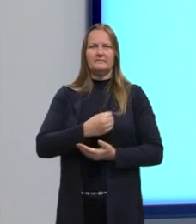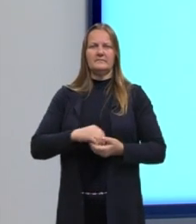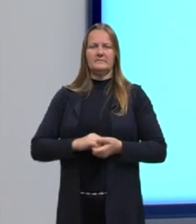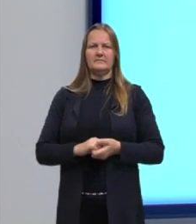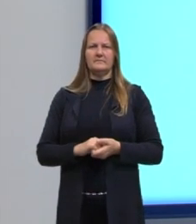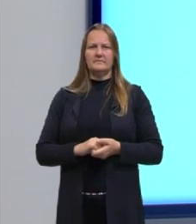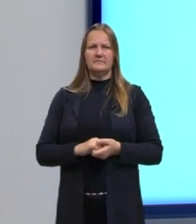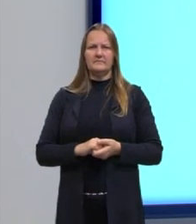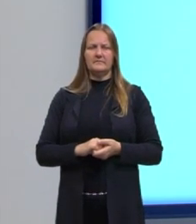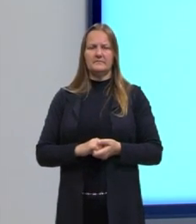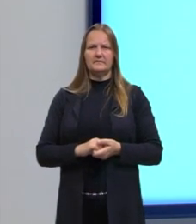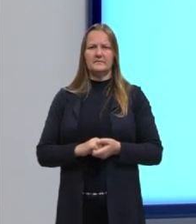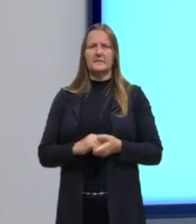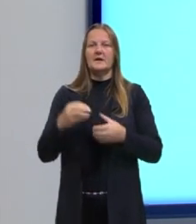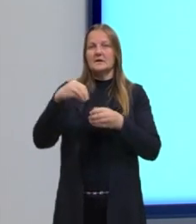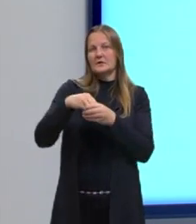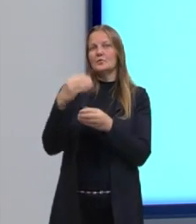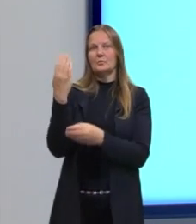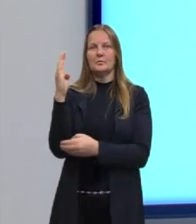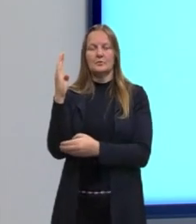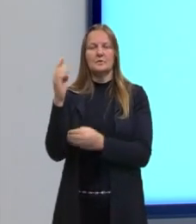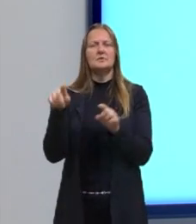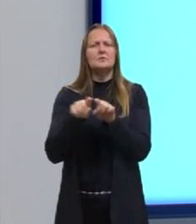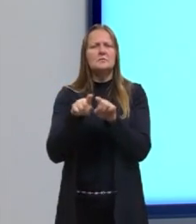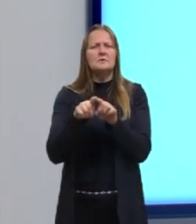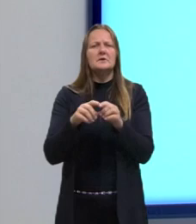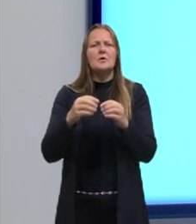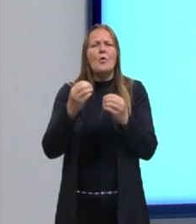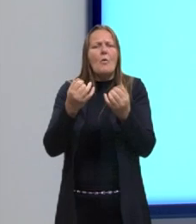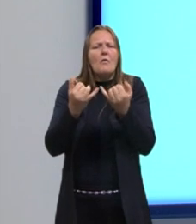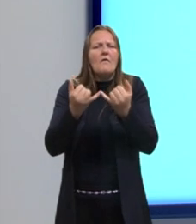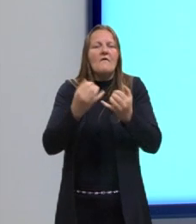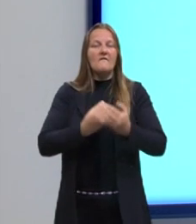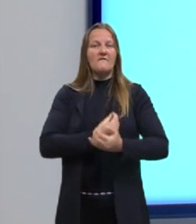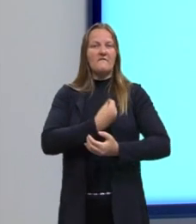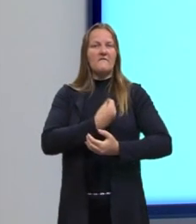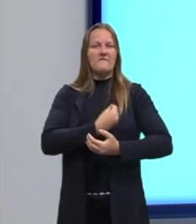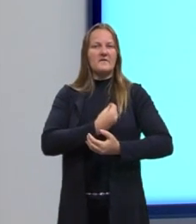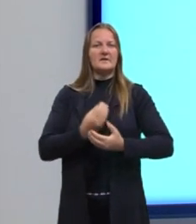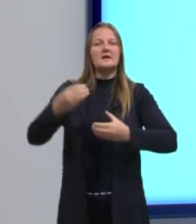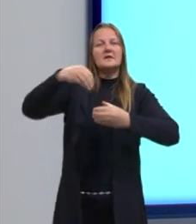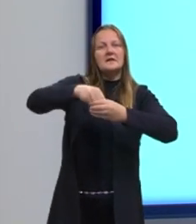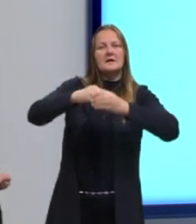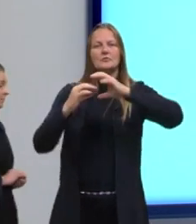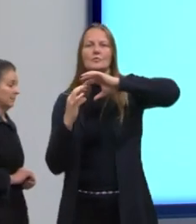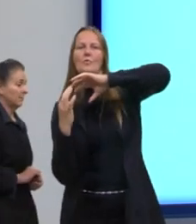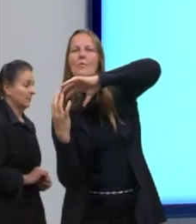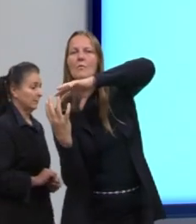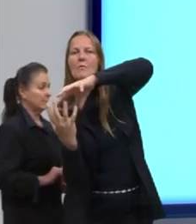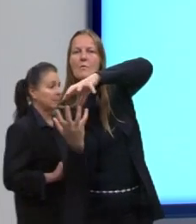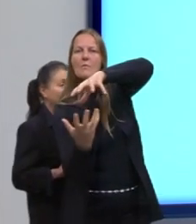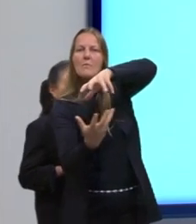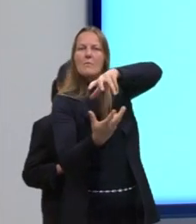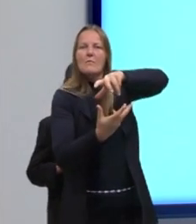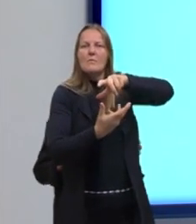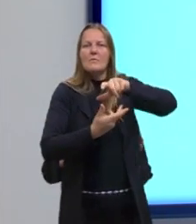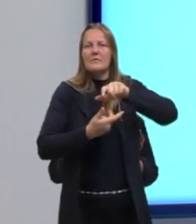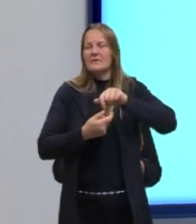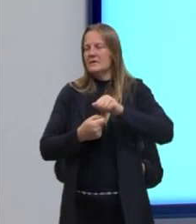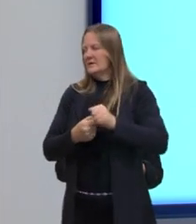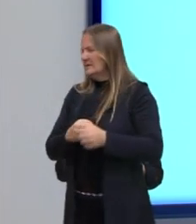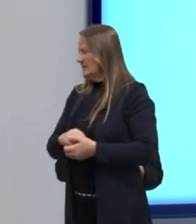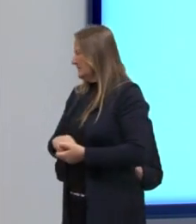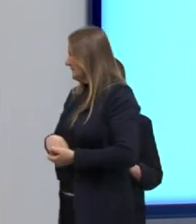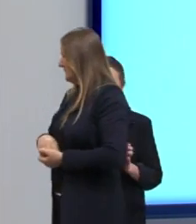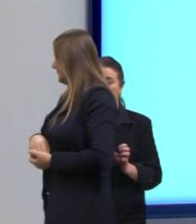da biologia né e dos organismos vivos que existem nesses ecossistemas